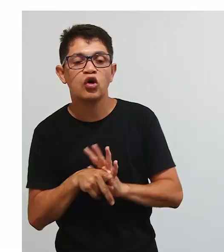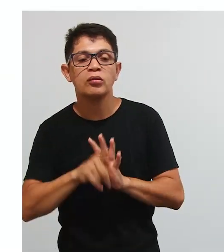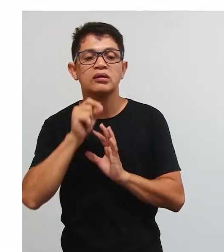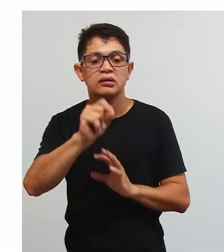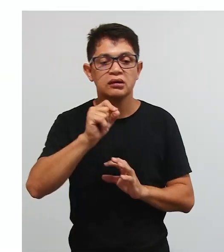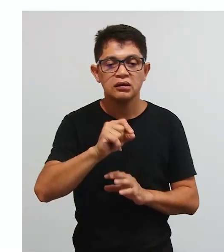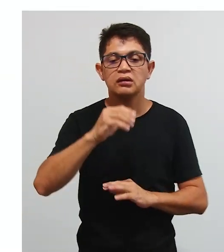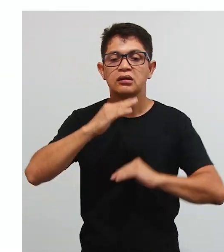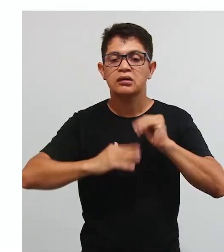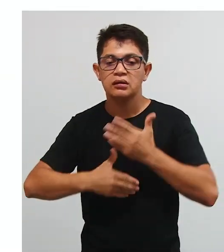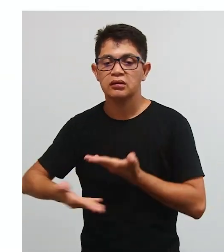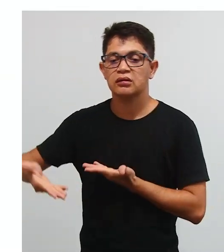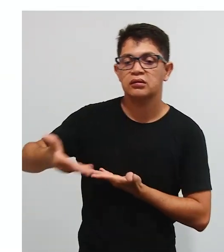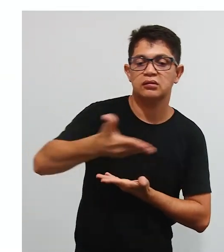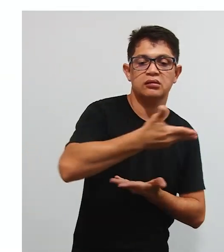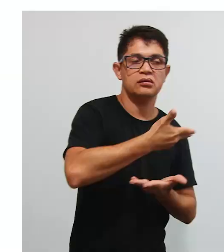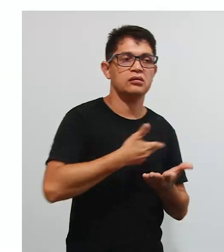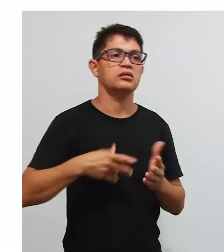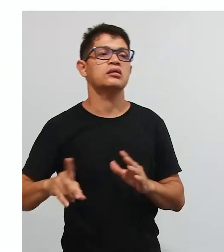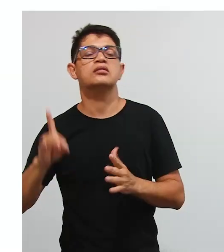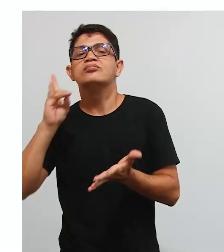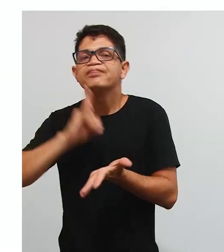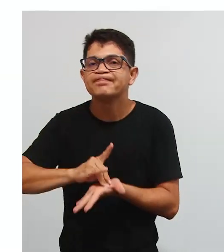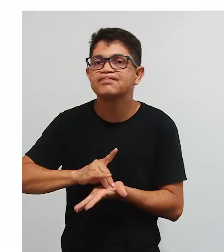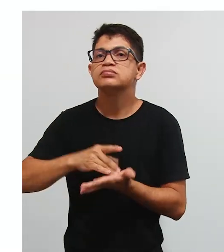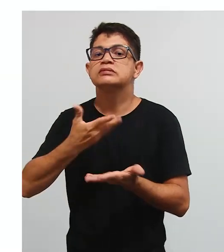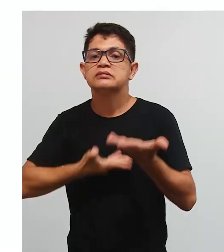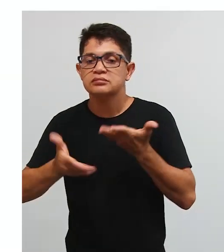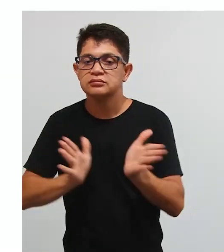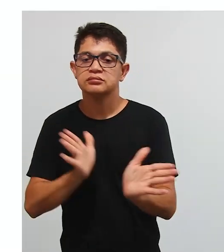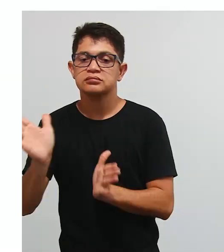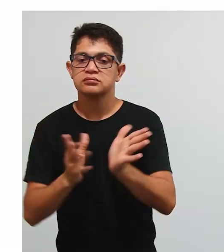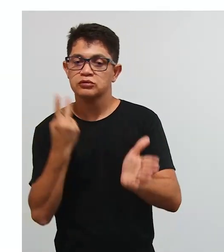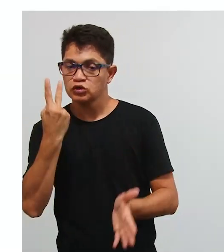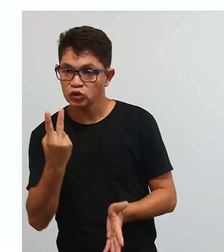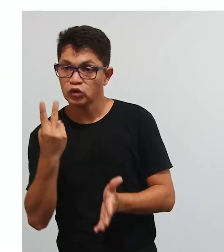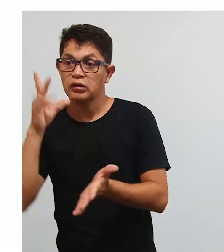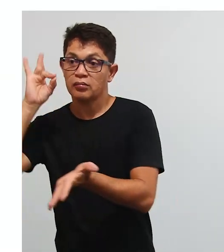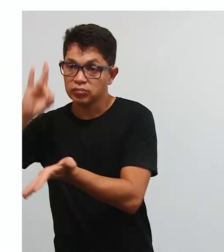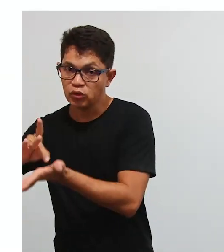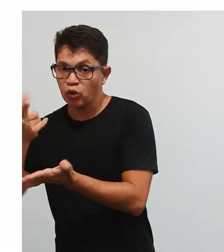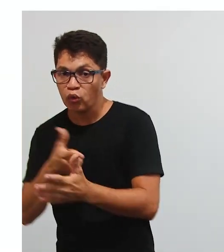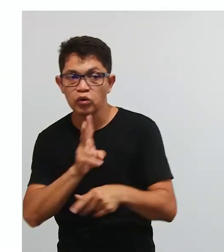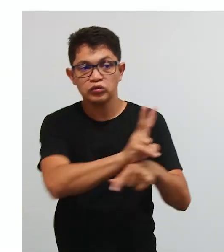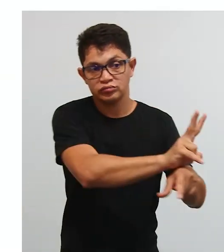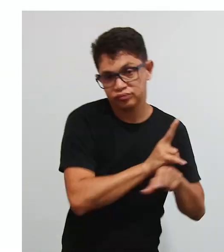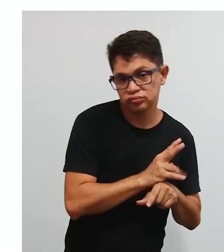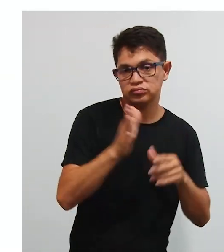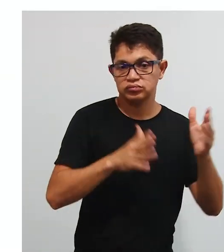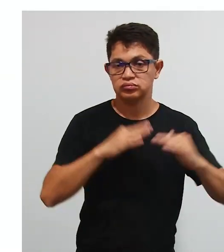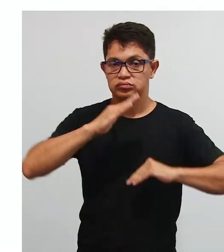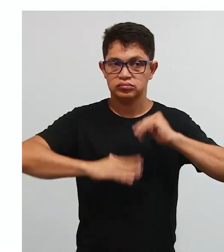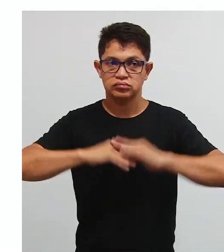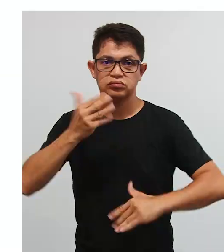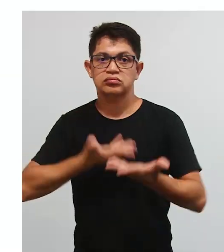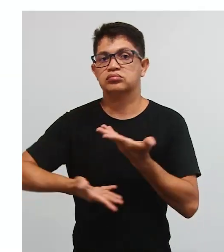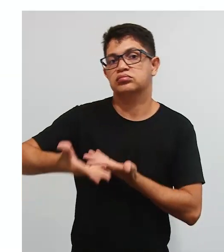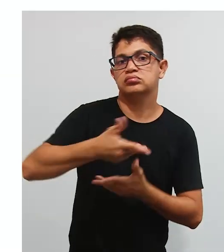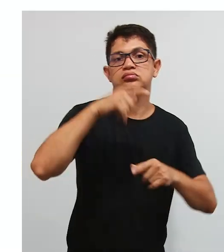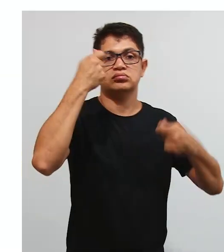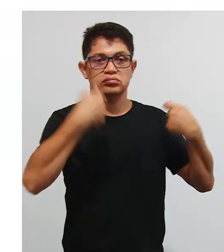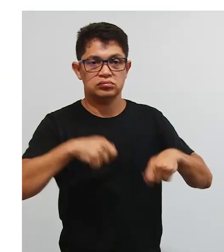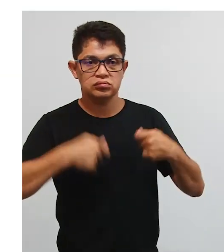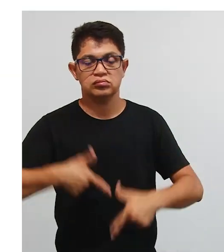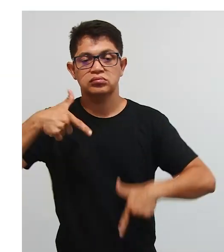professor temporário e pode ter o professor efetivo, né? Então, a gente contempla aí os profissionais que podem